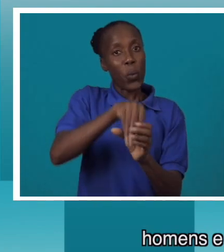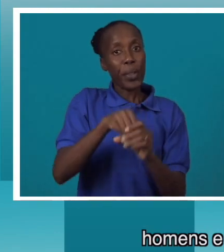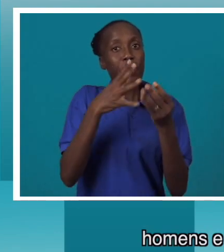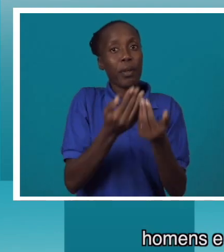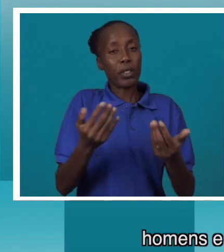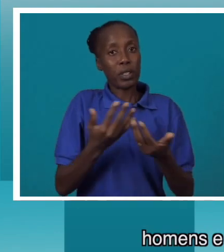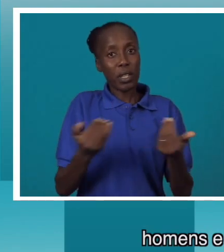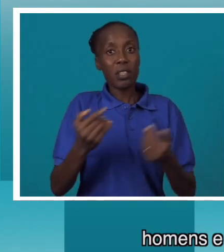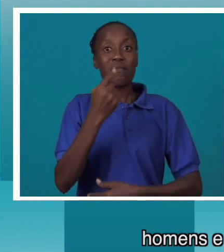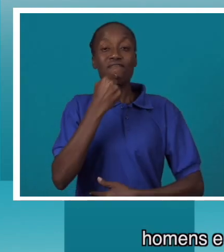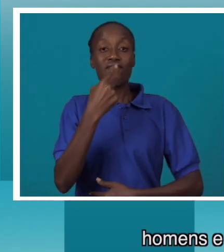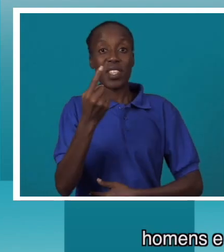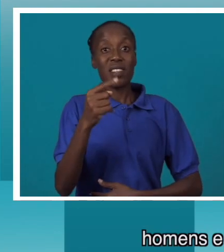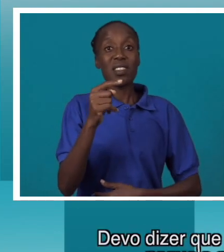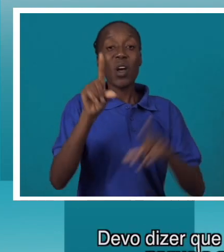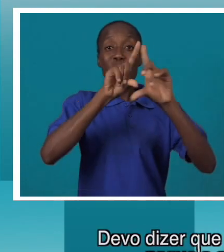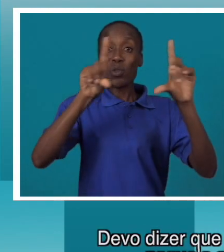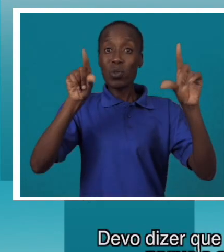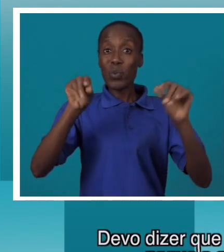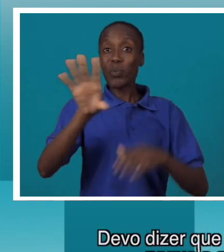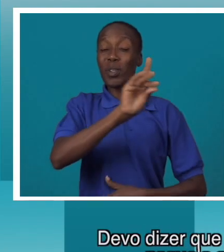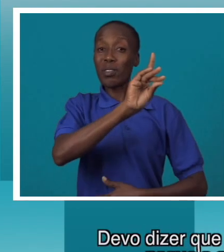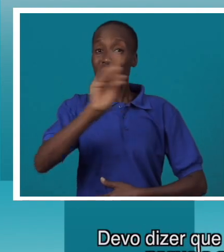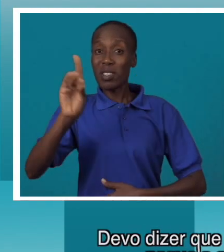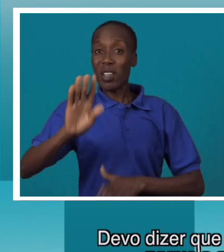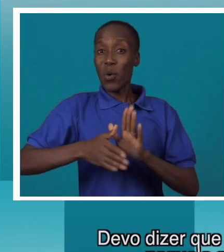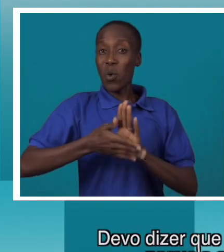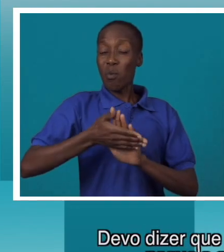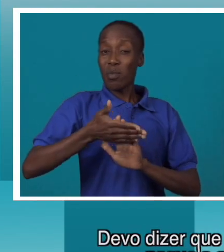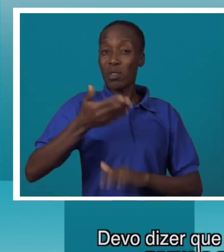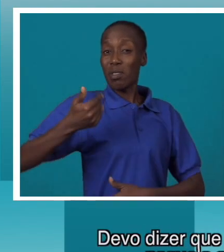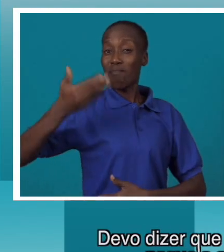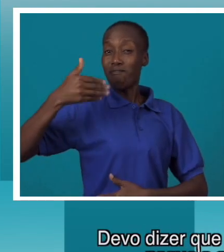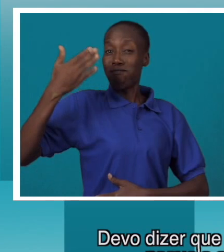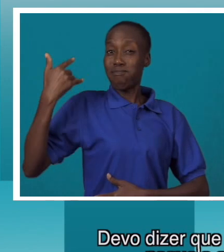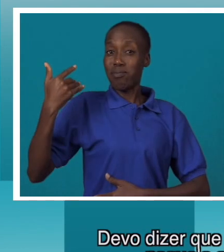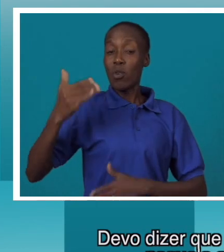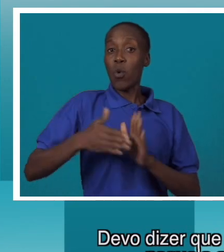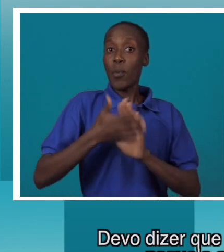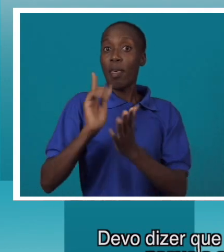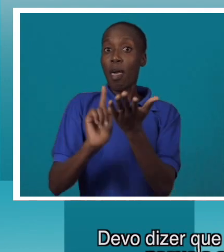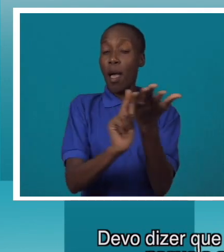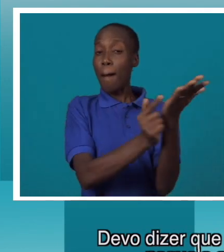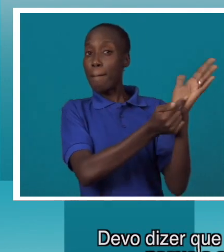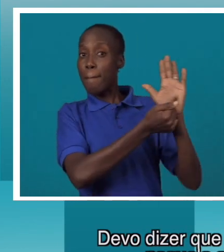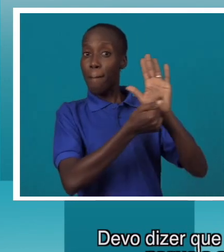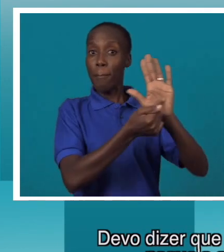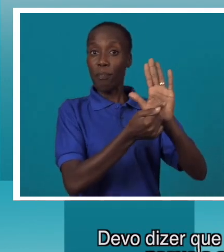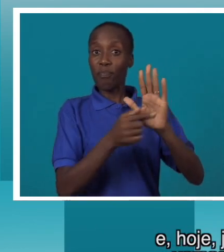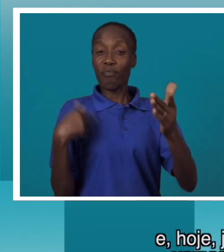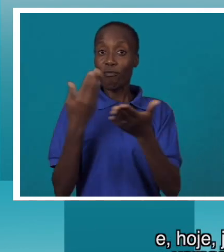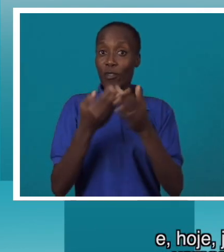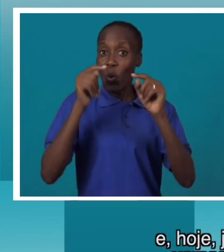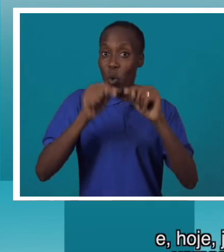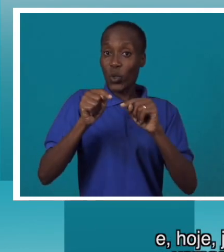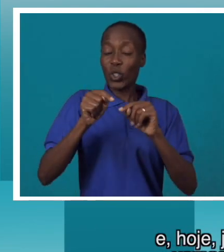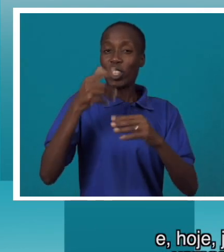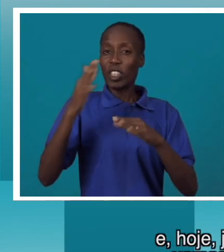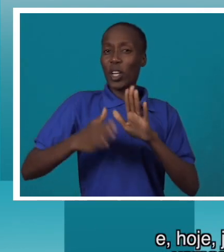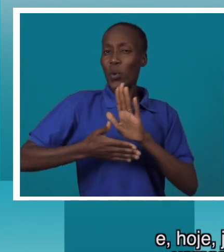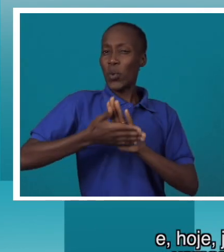incluindo as crianças dizer que a questão da deficiência começou naquela altura a tornar-se mais visível e